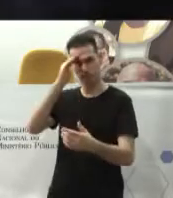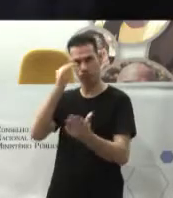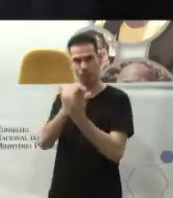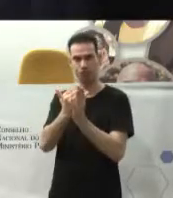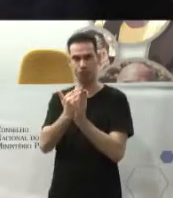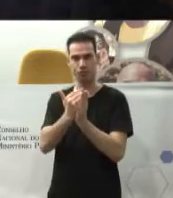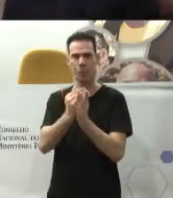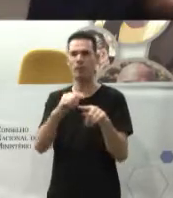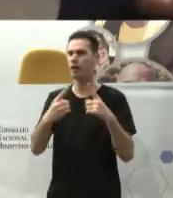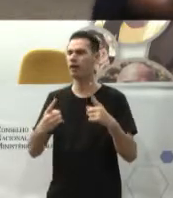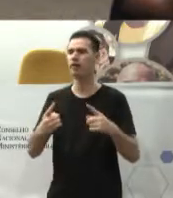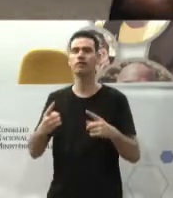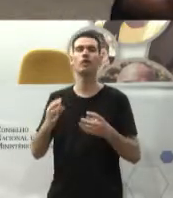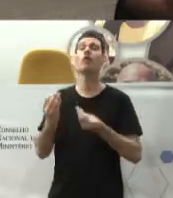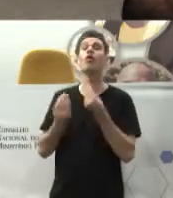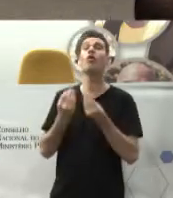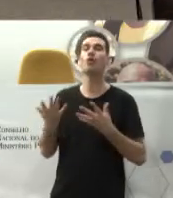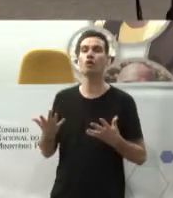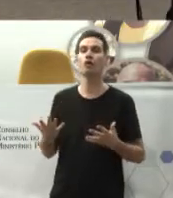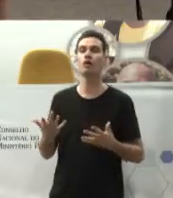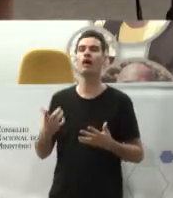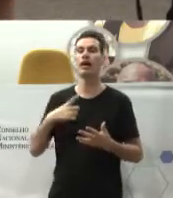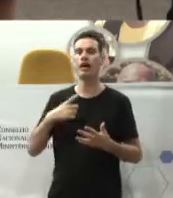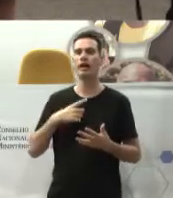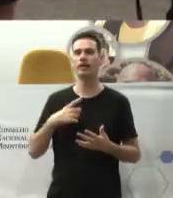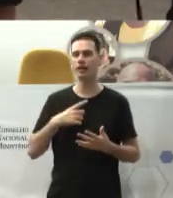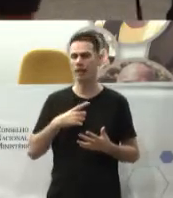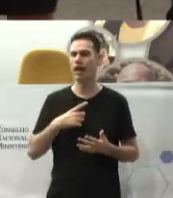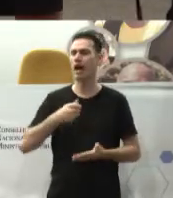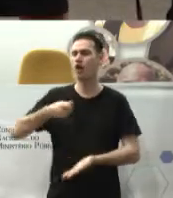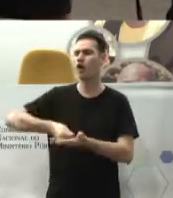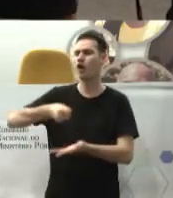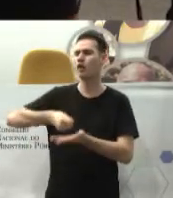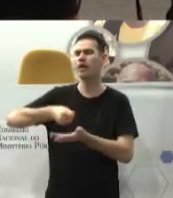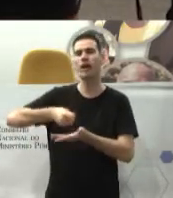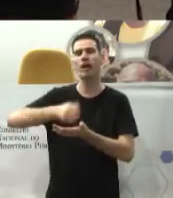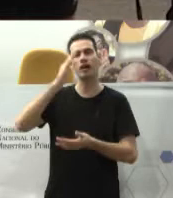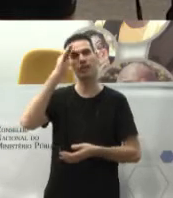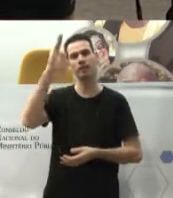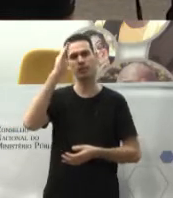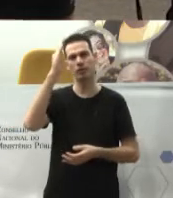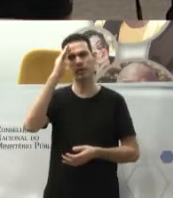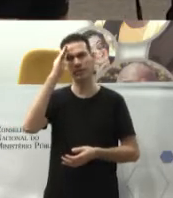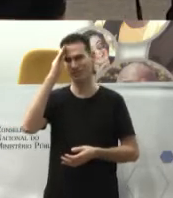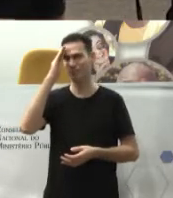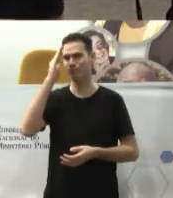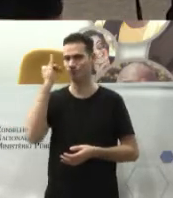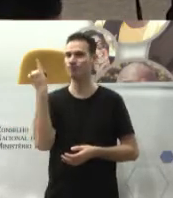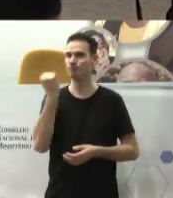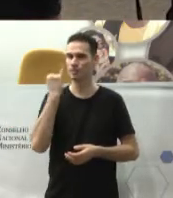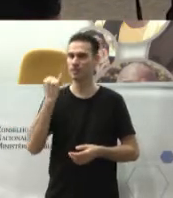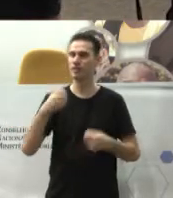que acontecia? Existe um obrigado principal, e isso é muito importante que seja trazido dentro dos